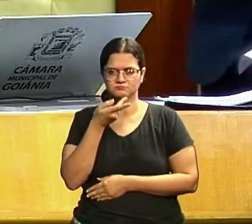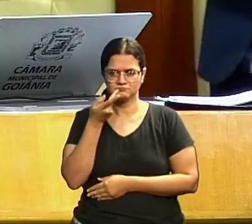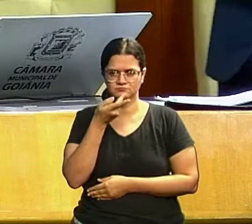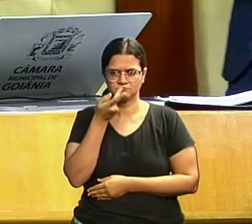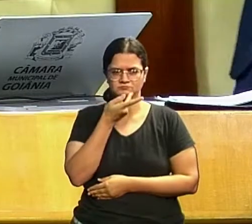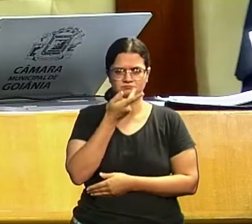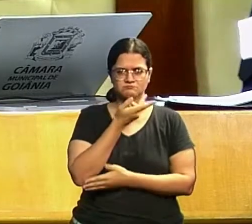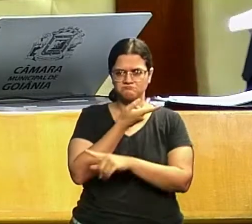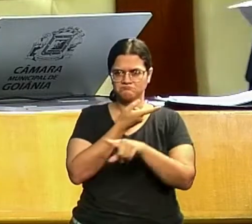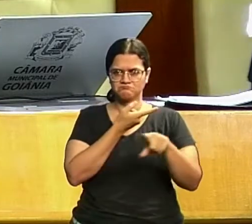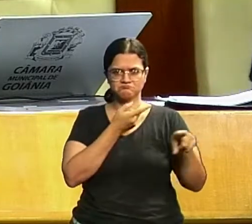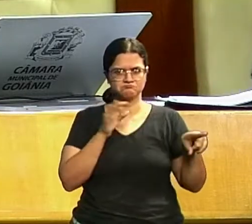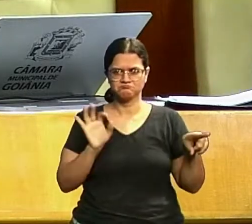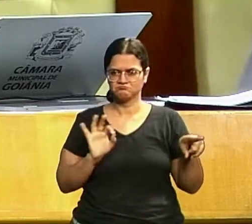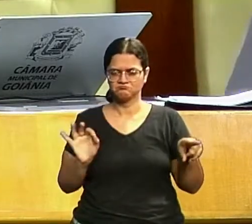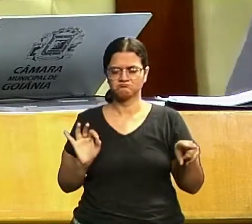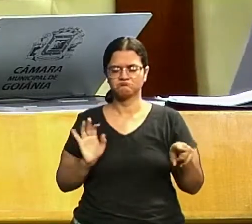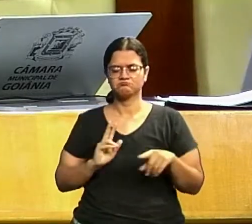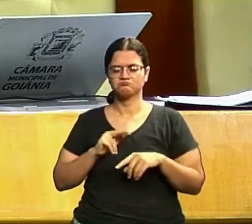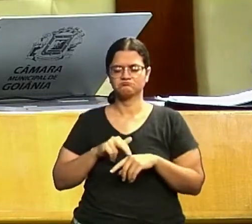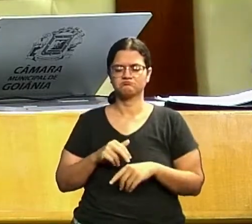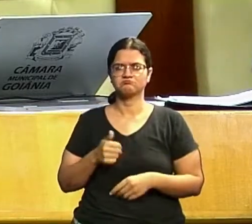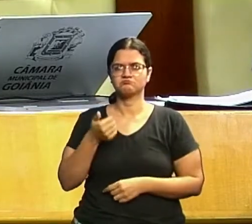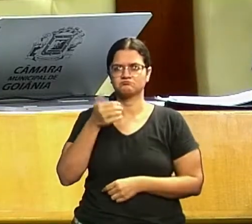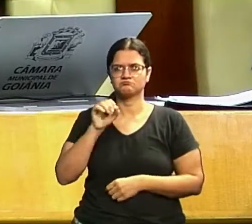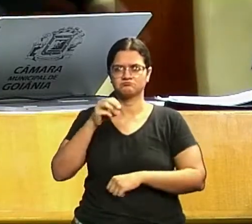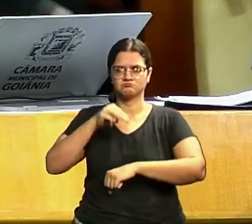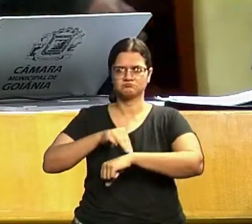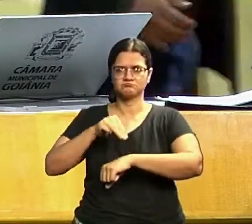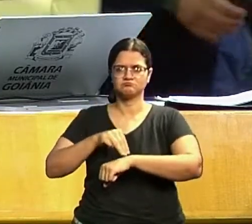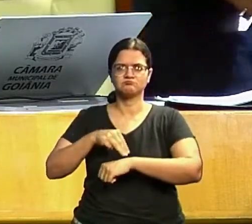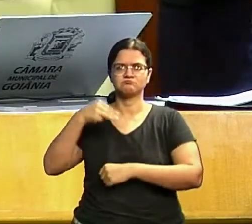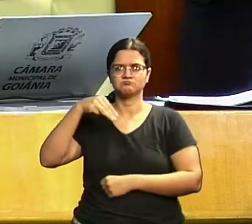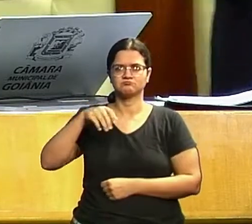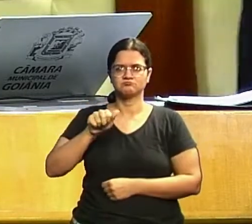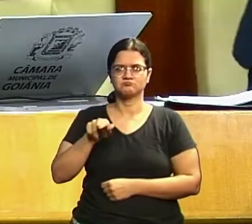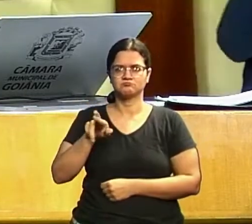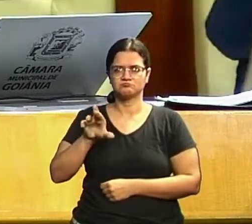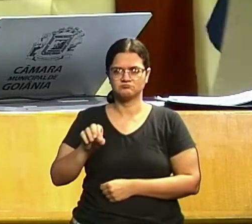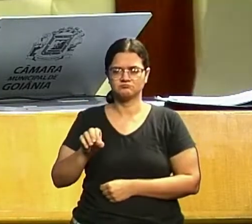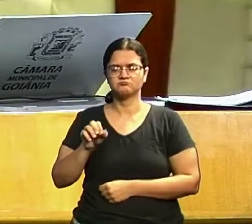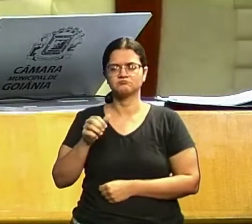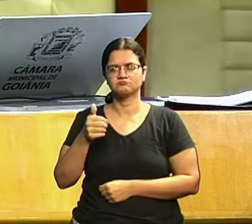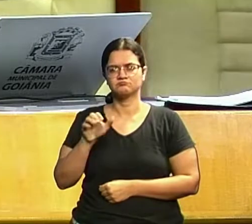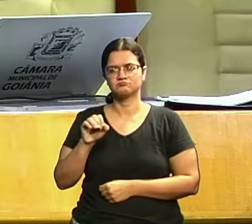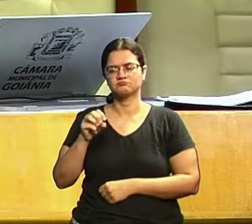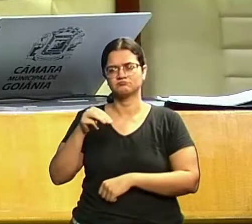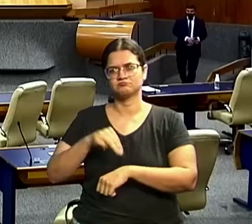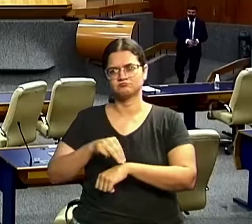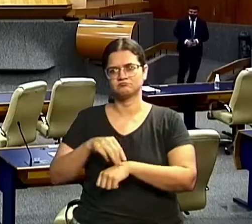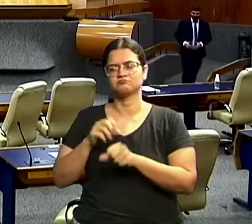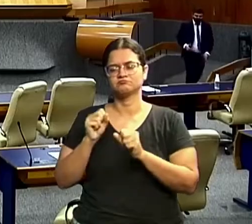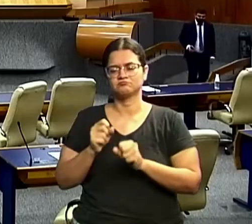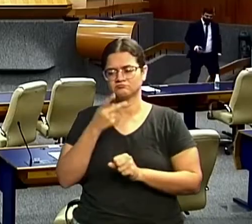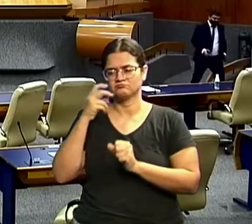vereadores, apresentar matérias? Não havendo, pequeno expediente, vereador Mauro Rubem, 10 minutos, com direito à parte.